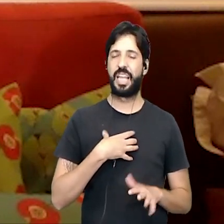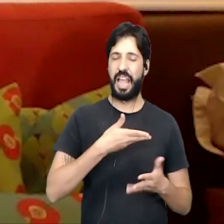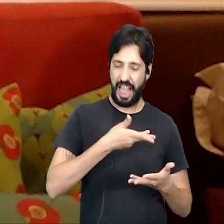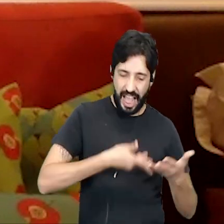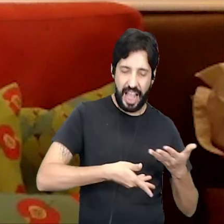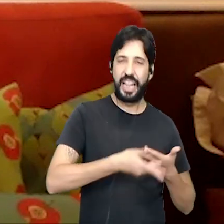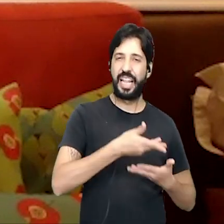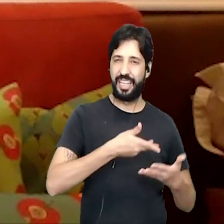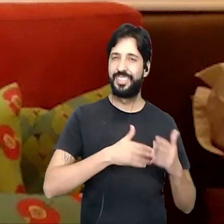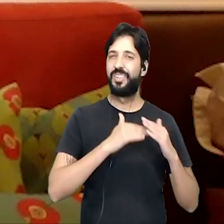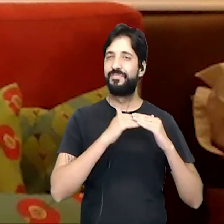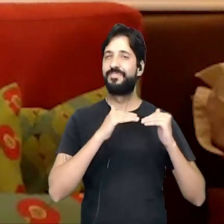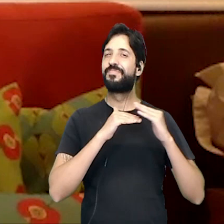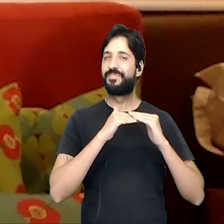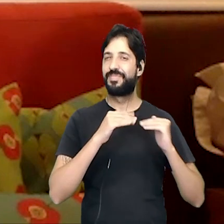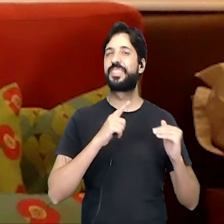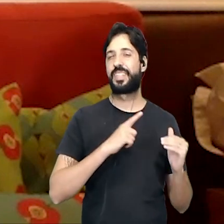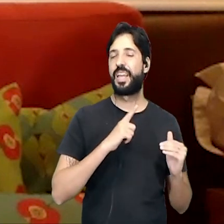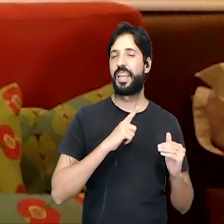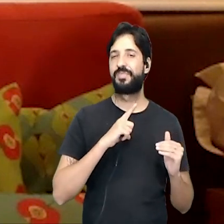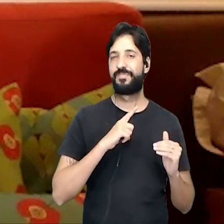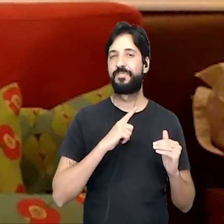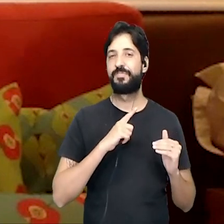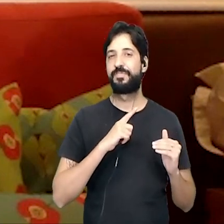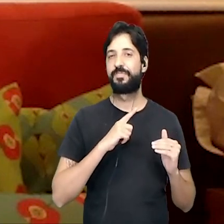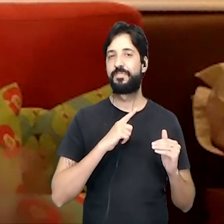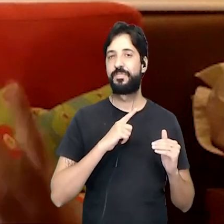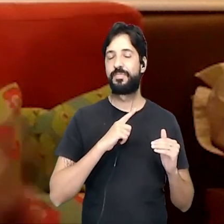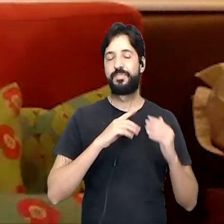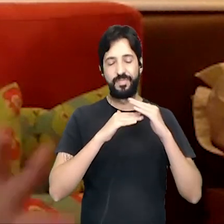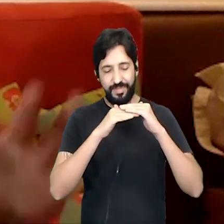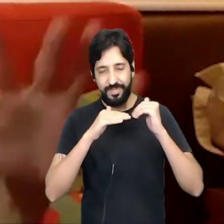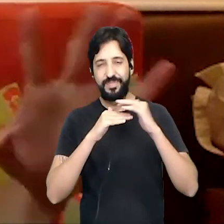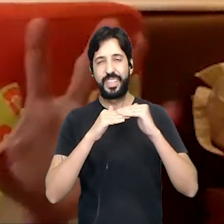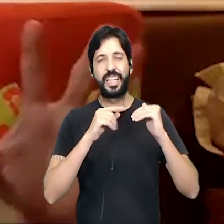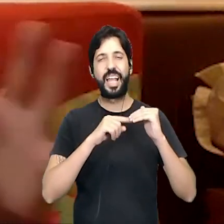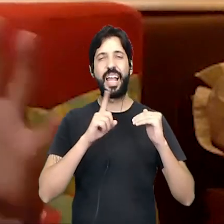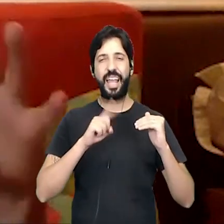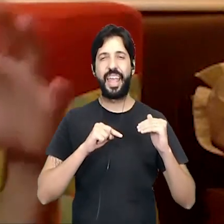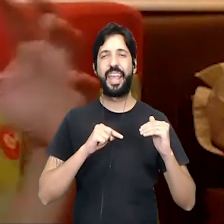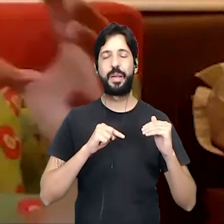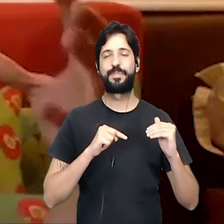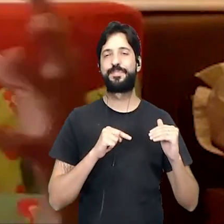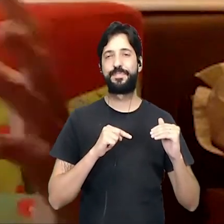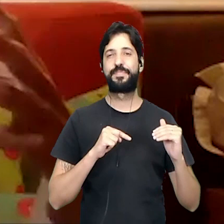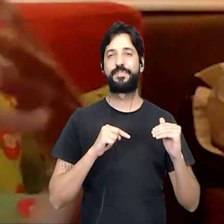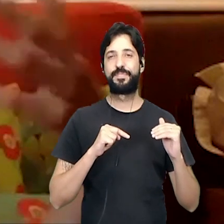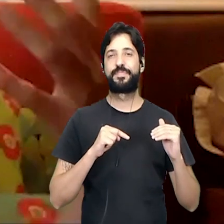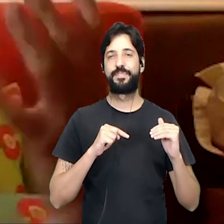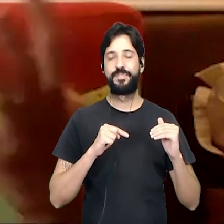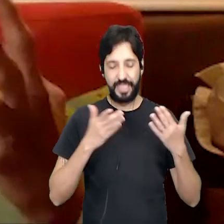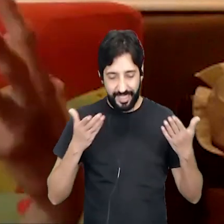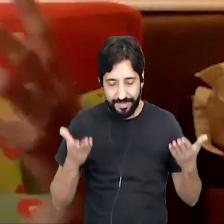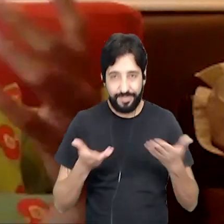uma relação que passa pelo afeto, né? E é um afeto que ele vai